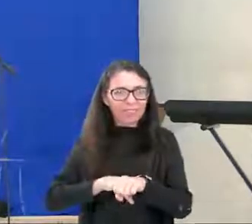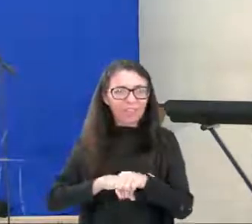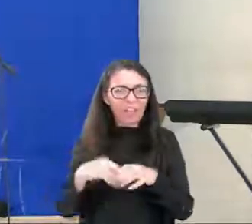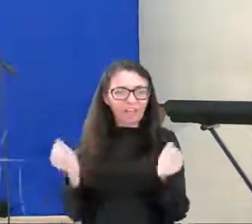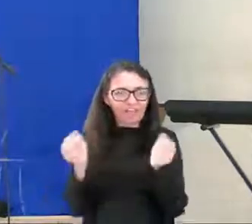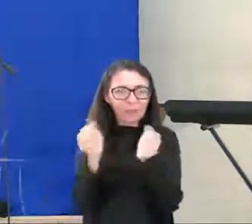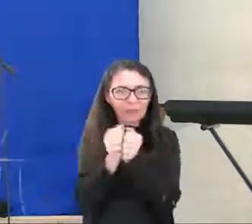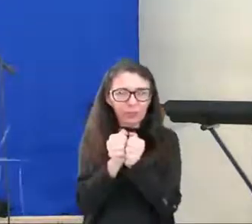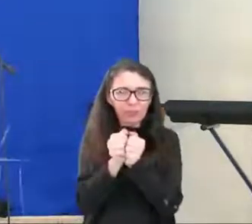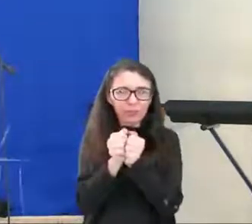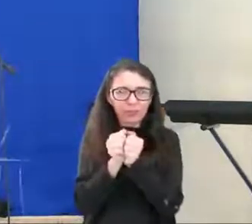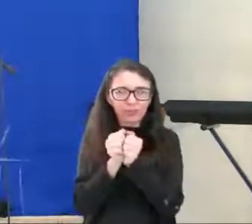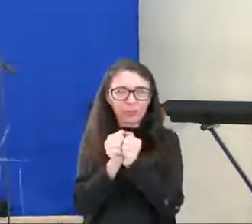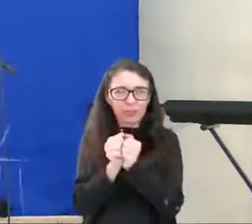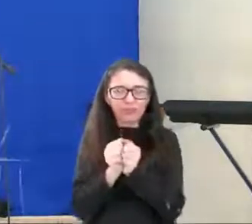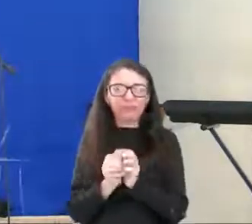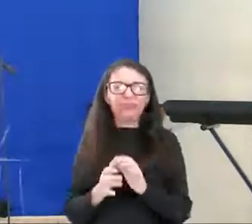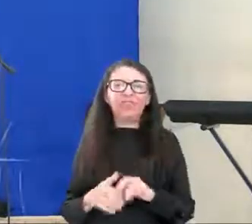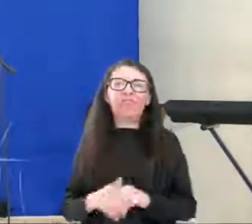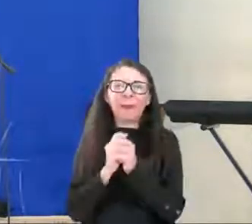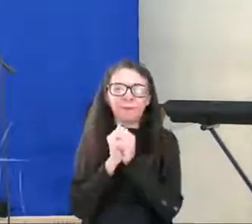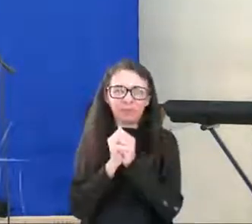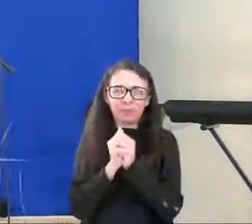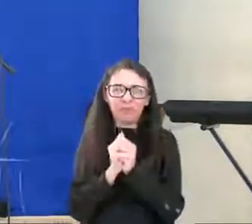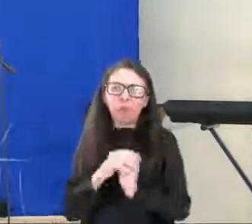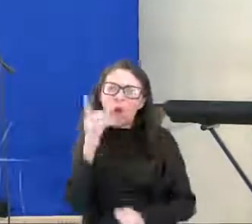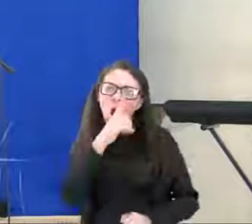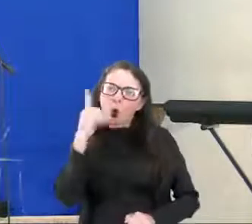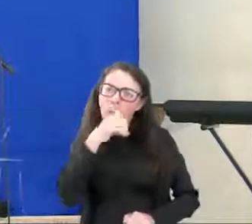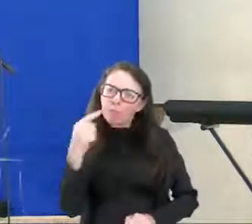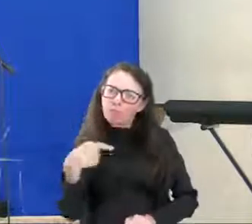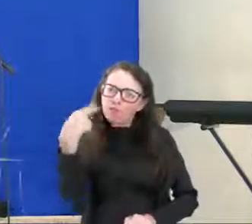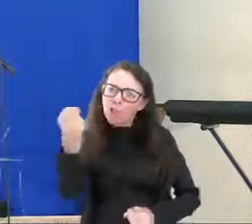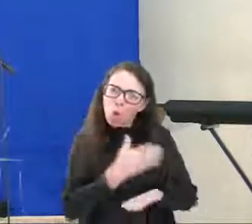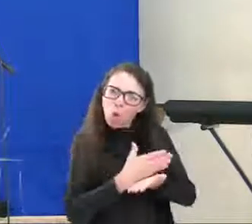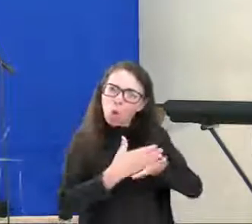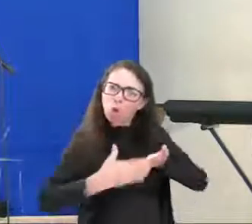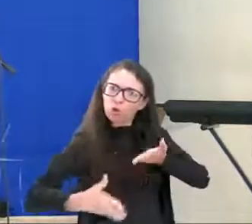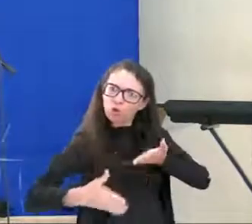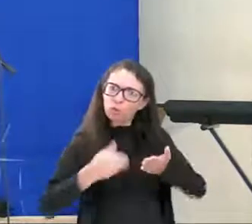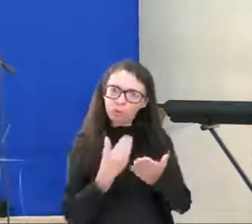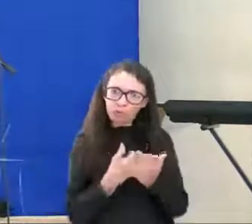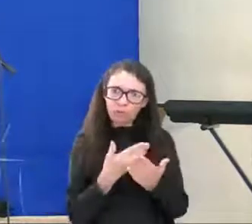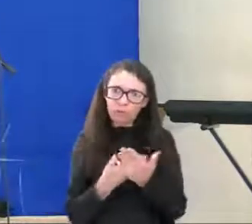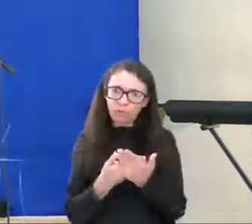Corpo de Cristo, parte 3. Amém? Deus seja louvado, bom domingo, Deus abençoe a todos.